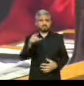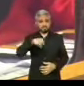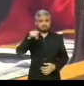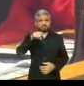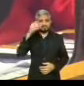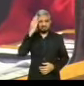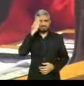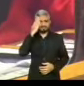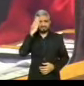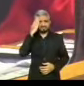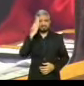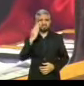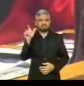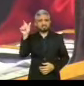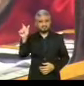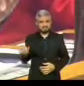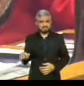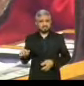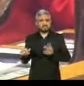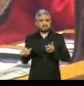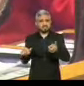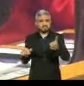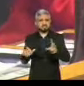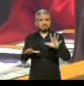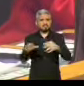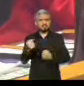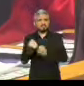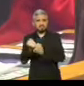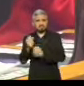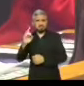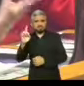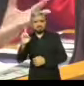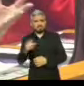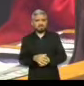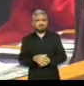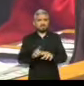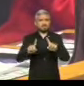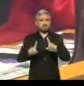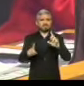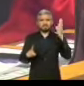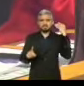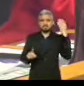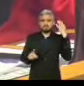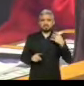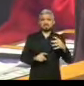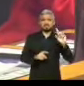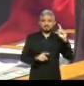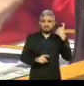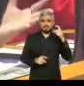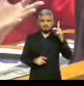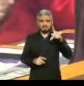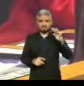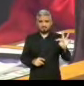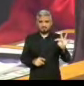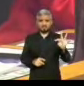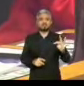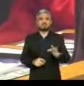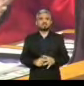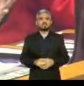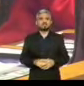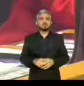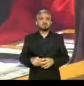tido como um polêmico. Uma hora ele defende a direita, mas já pertenceu ao Partido dos Trabalhadores. Uma hora ele